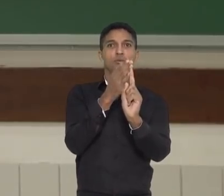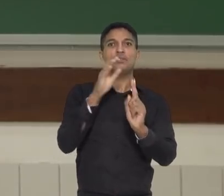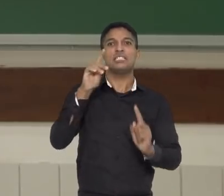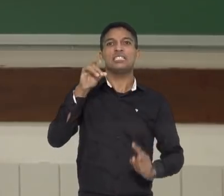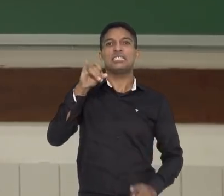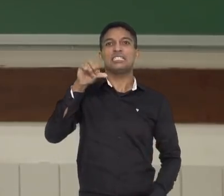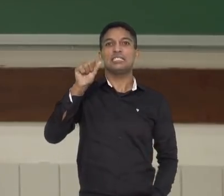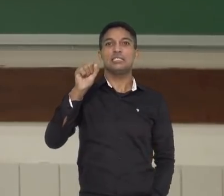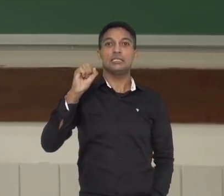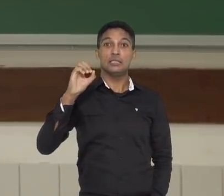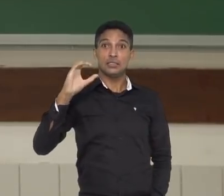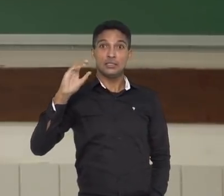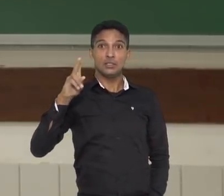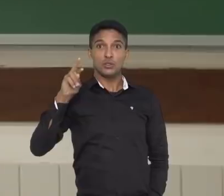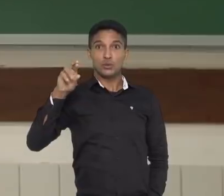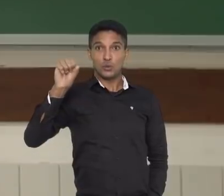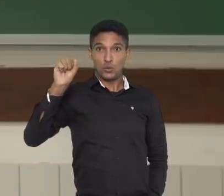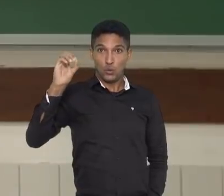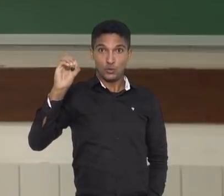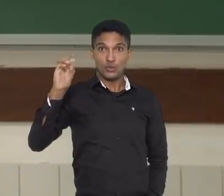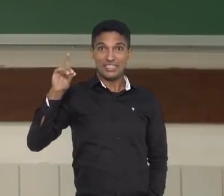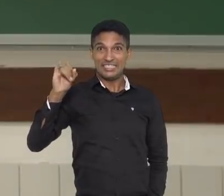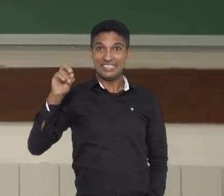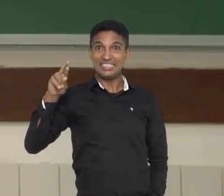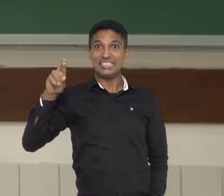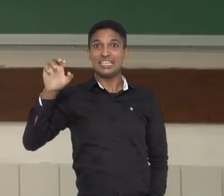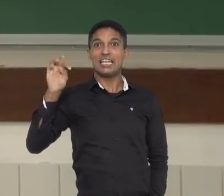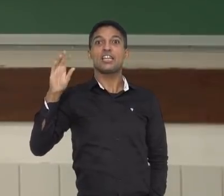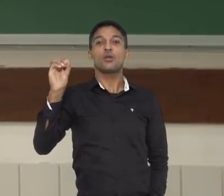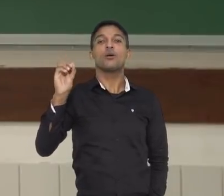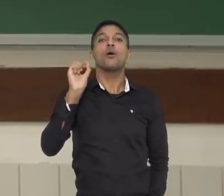direto é quando o narrador reproduz